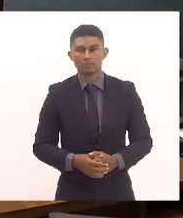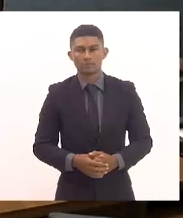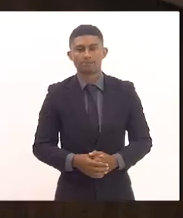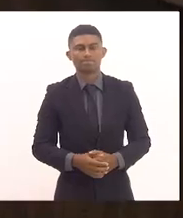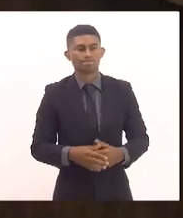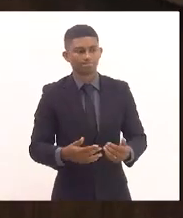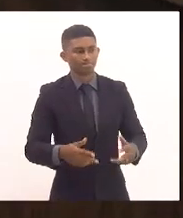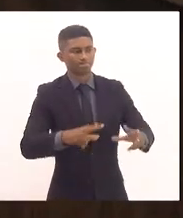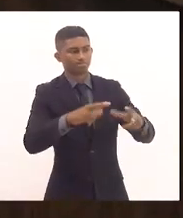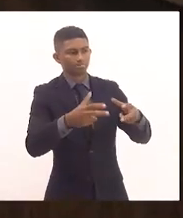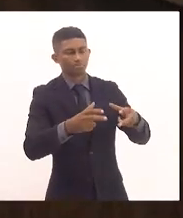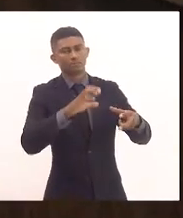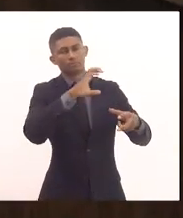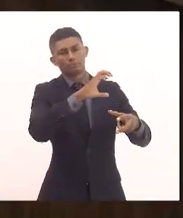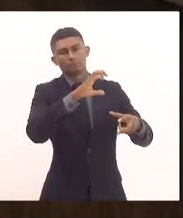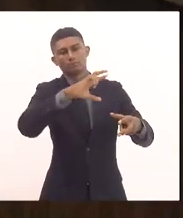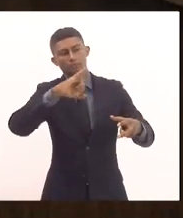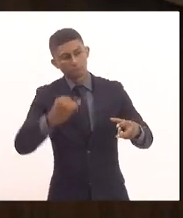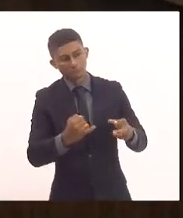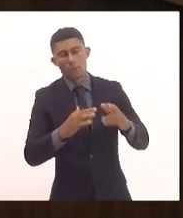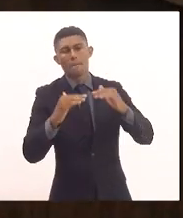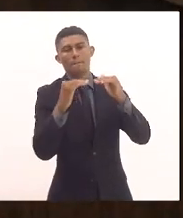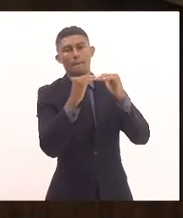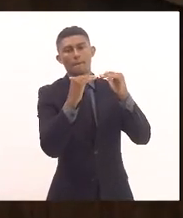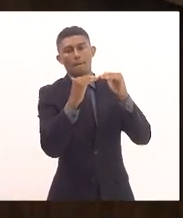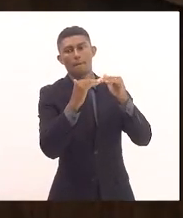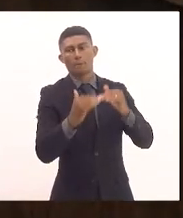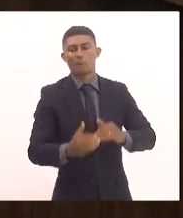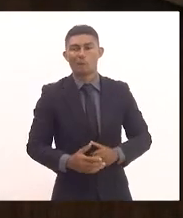Acompanha o parecer da CCJ.